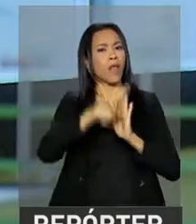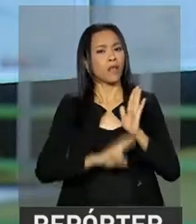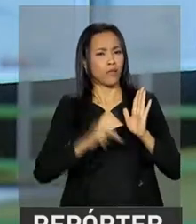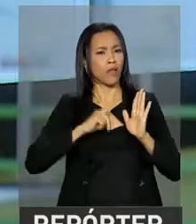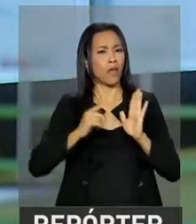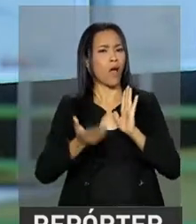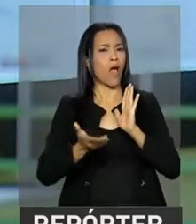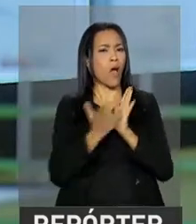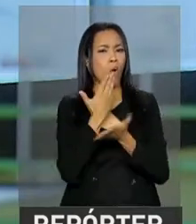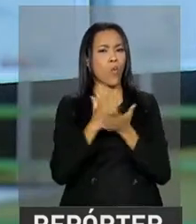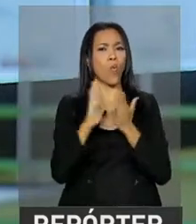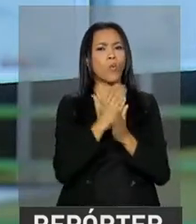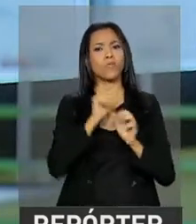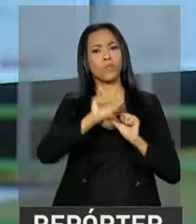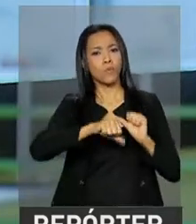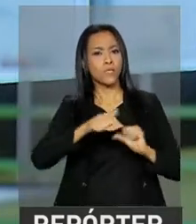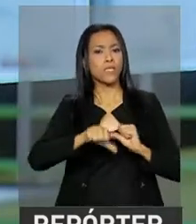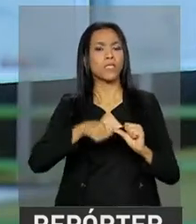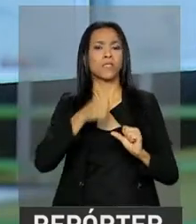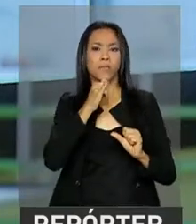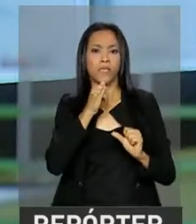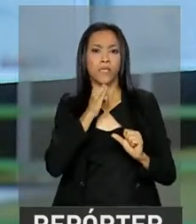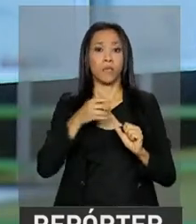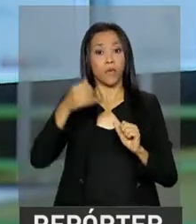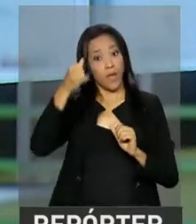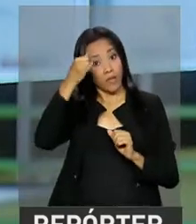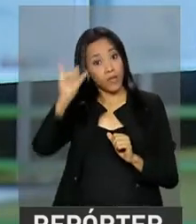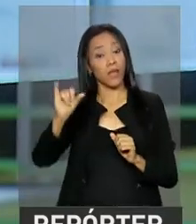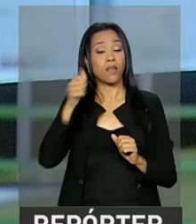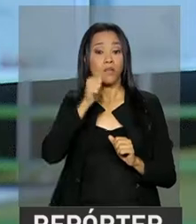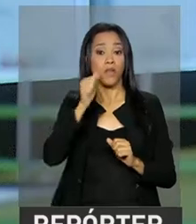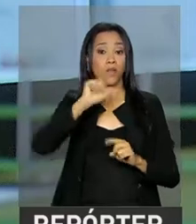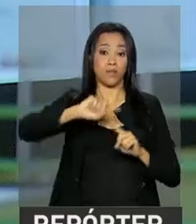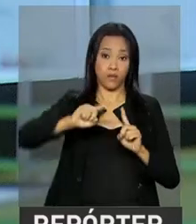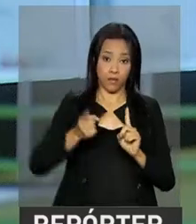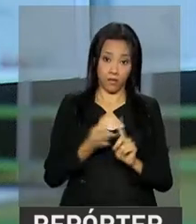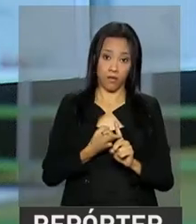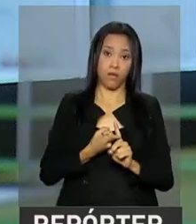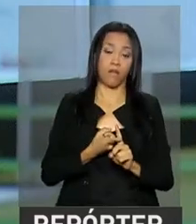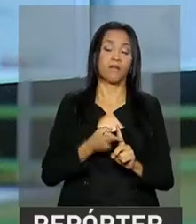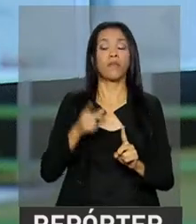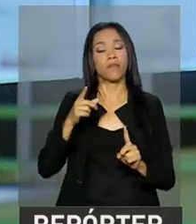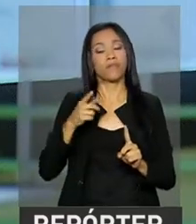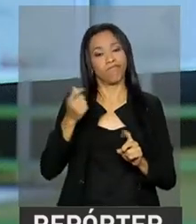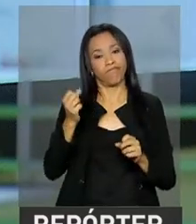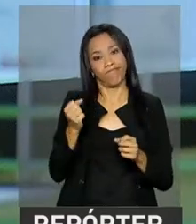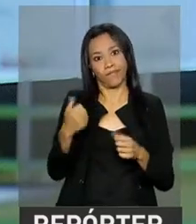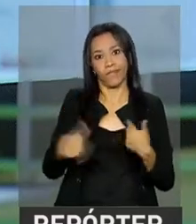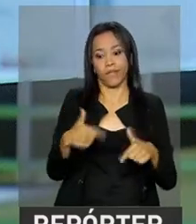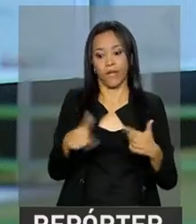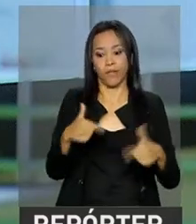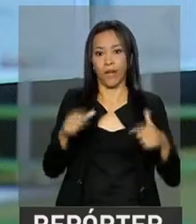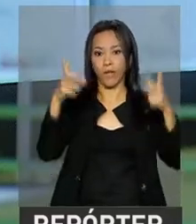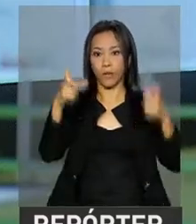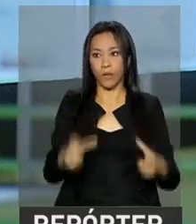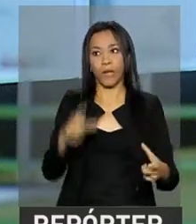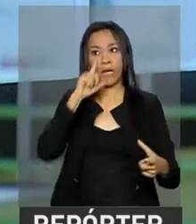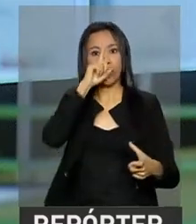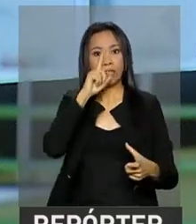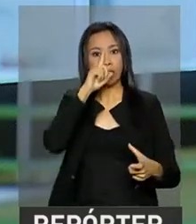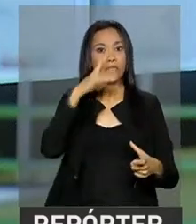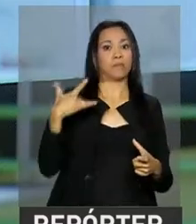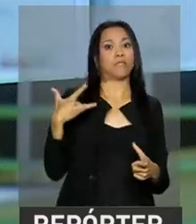pontuais como a que impede que mulheres grávidas ou gestantes exerçam trabalhos insalubres e